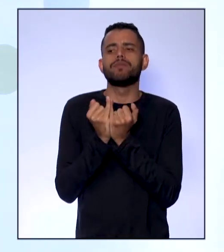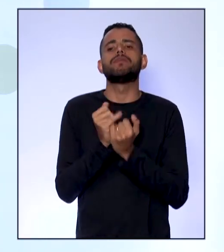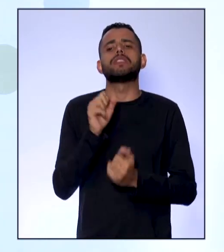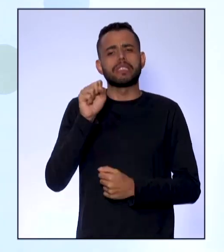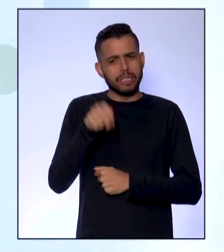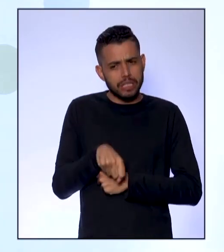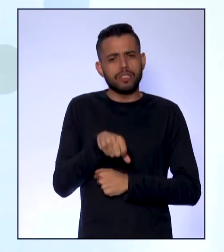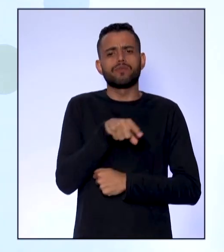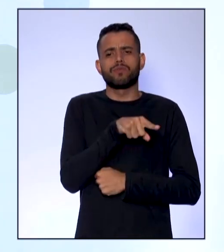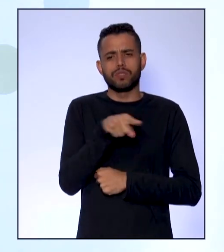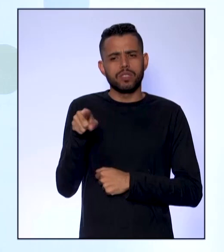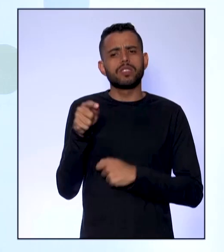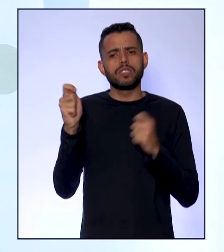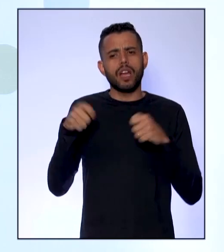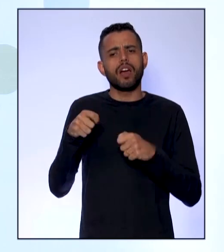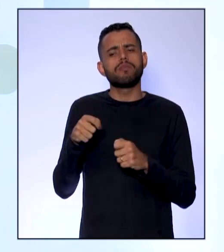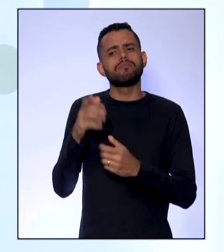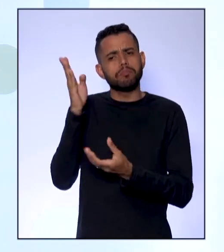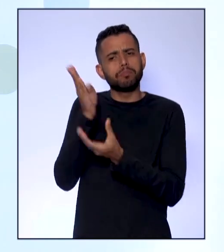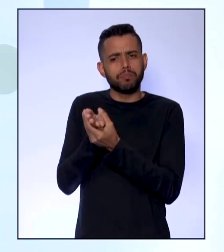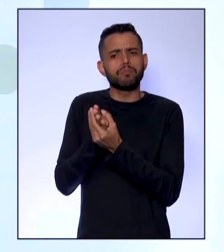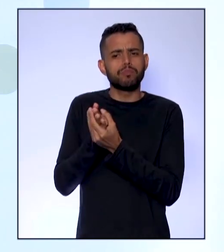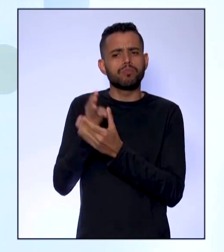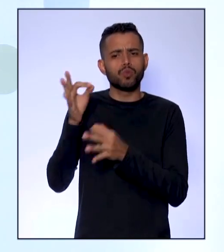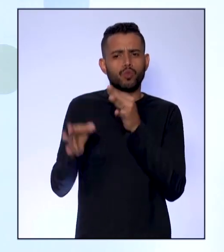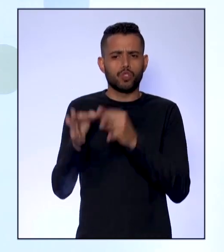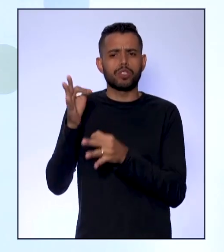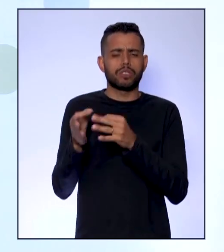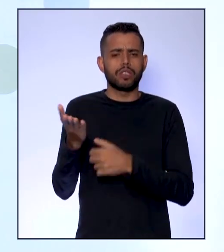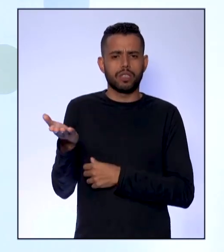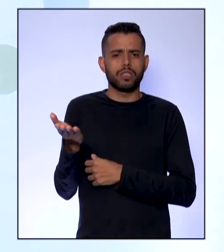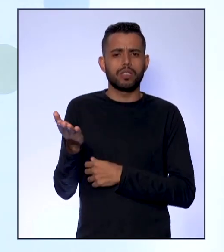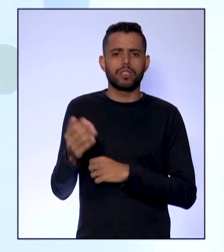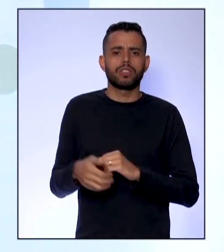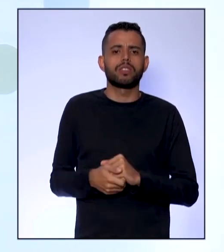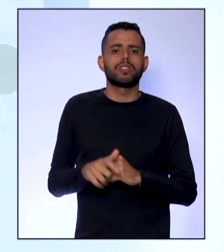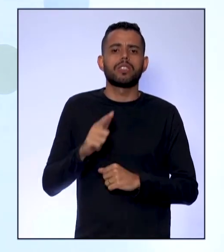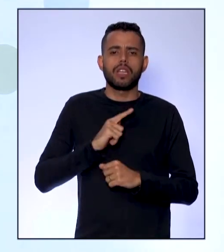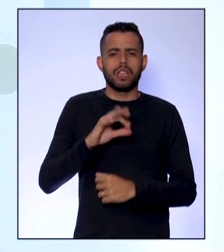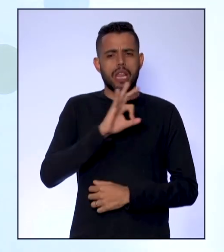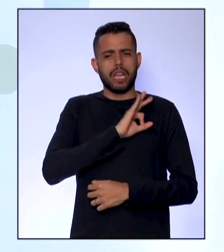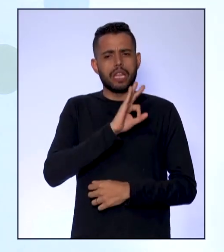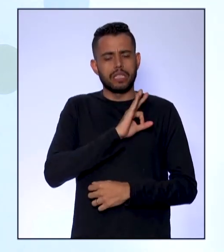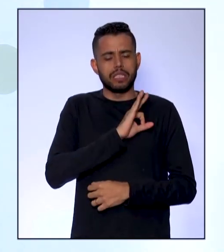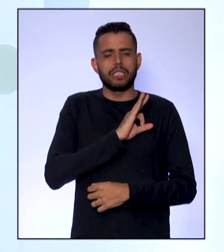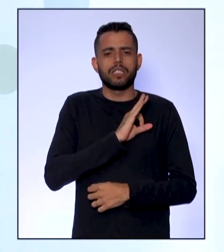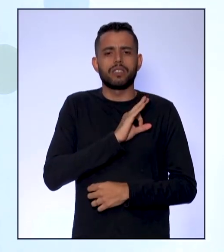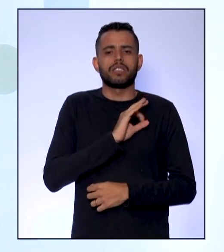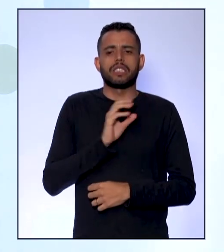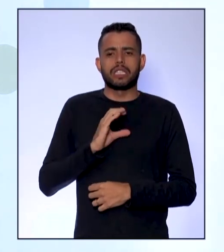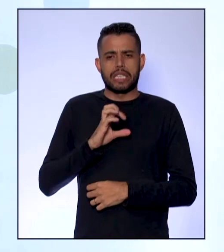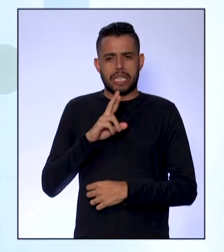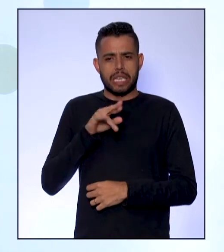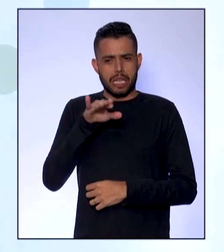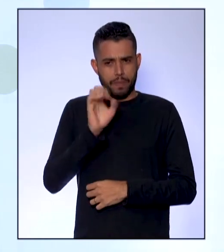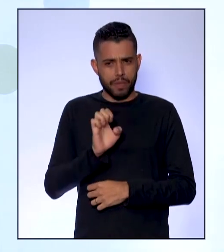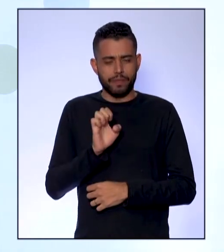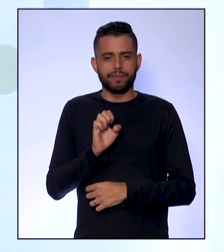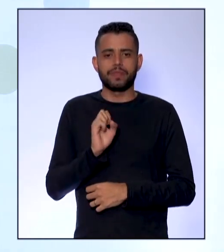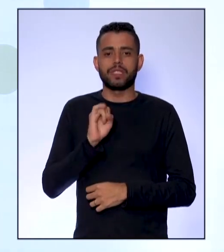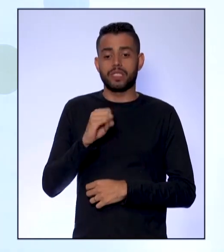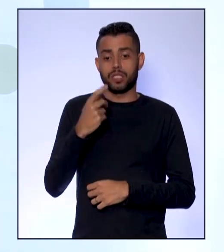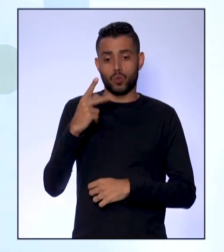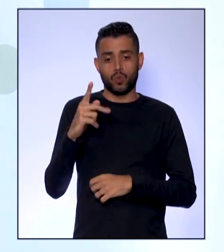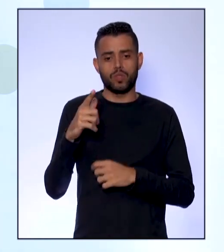sim como ir atrás da justiça, né? Temos a Delegacia de Crimes Digitais. Se não tem na sua cidade, você pode ir